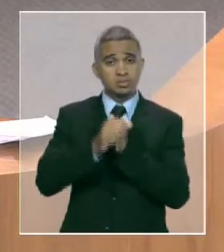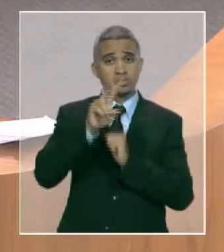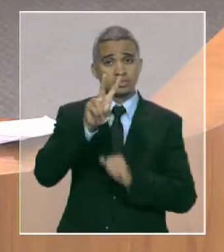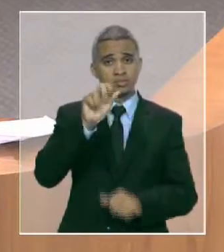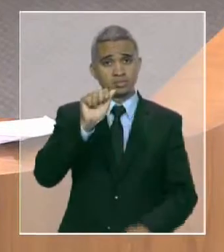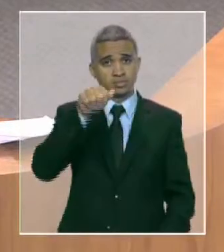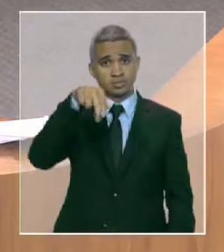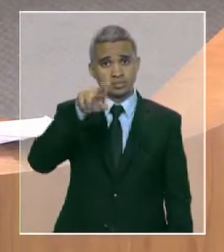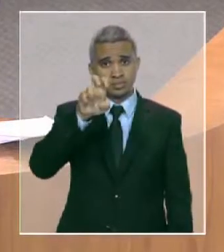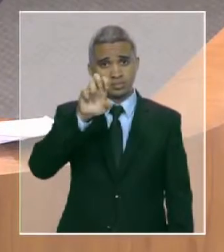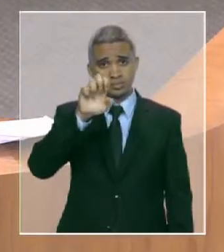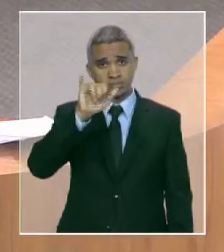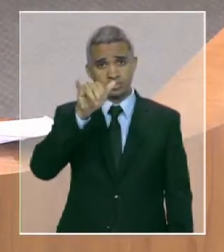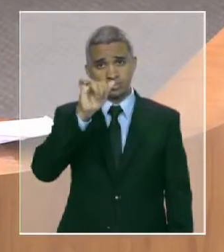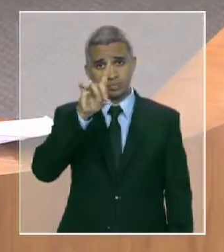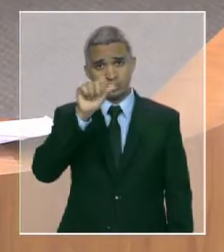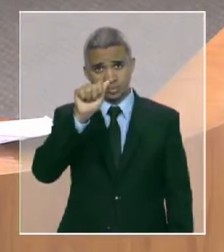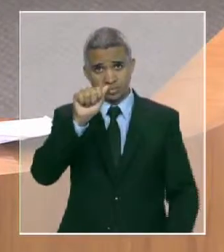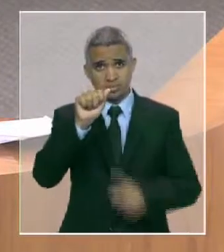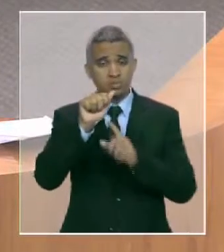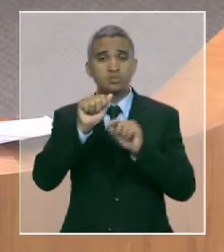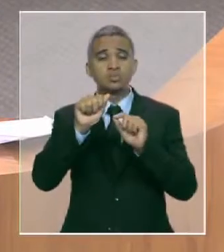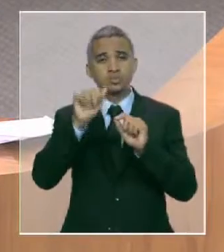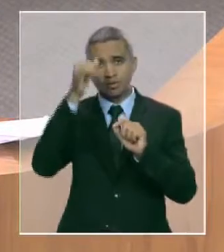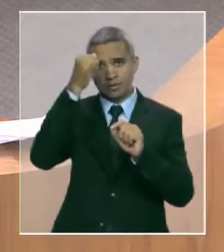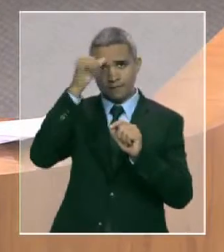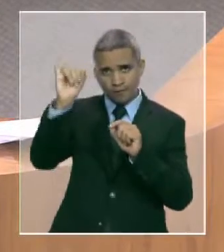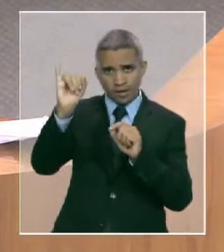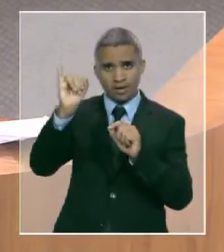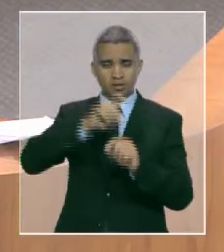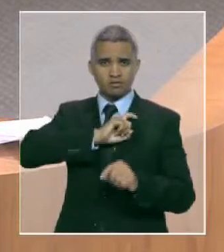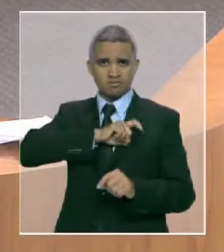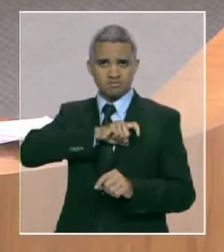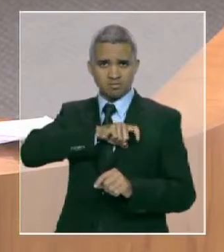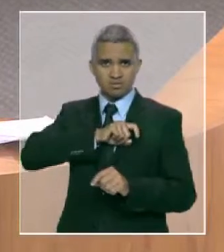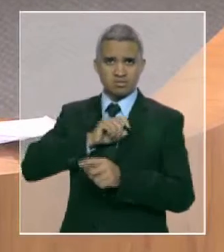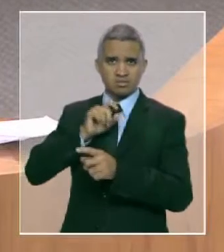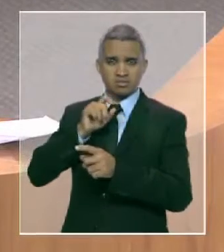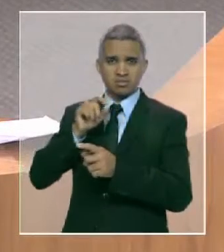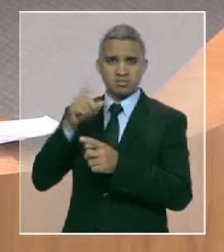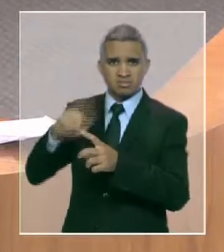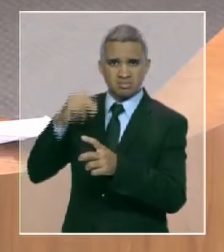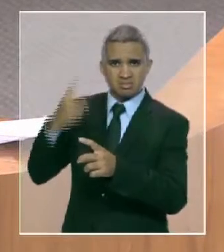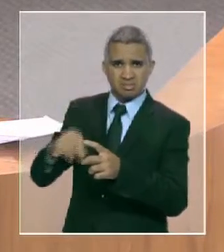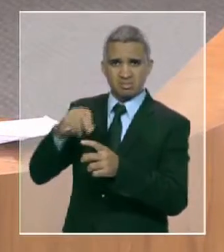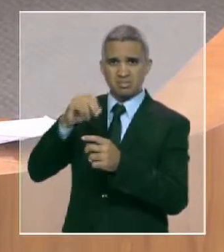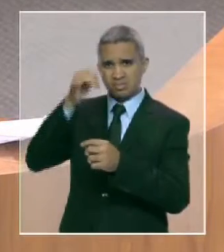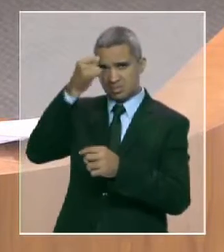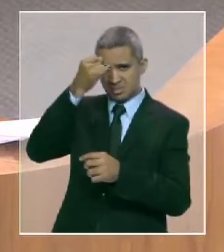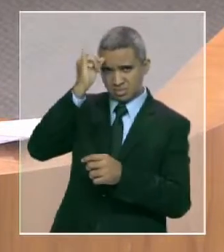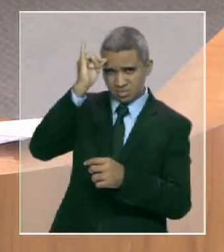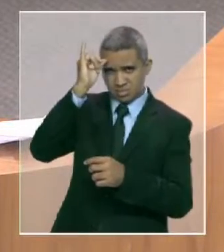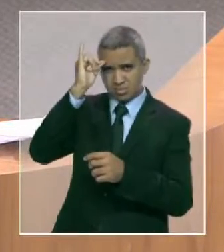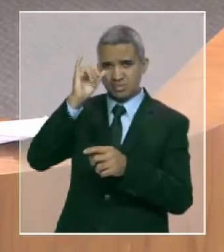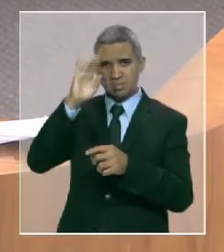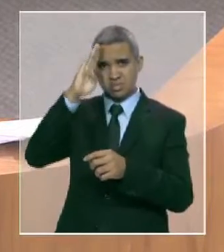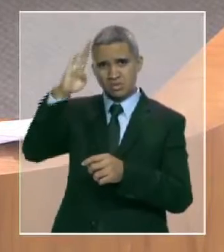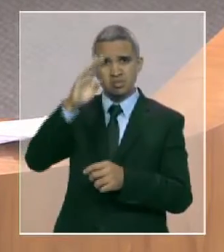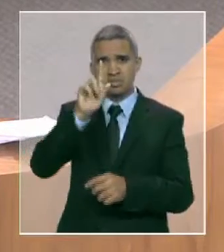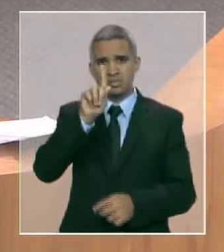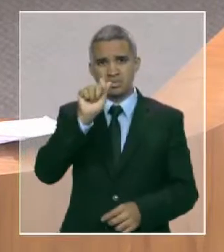impossibilita os maus tratos, impossibilita que o animal hoje sofra qualquer tipo de dano, principalmente do gado, se tiver